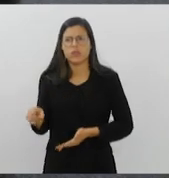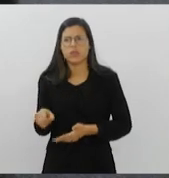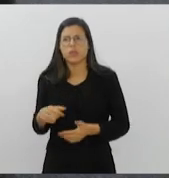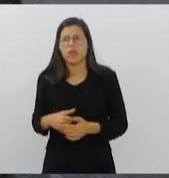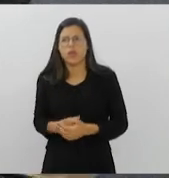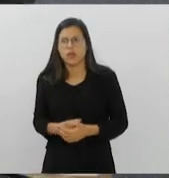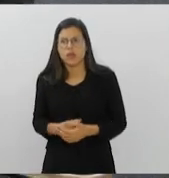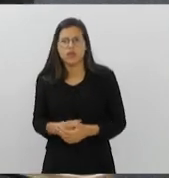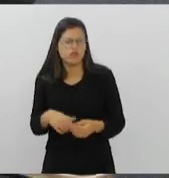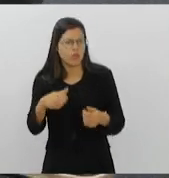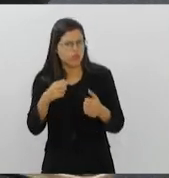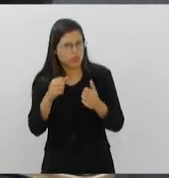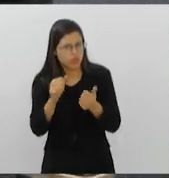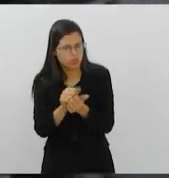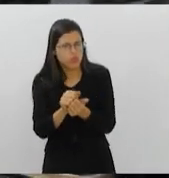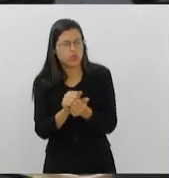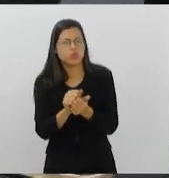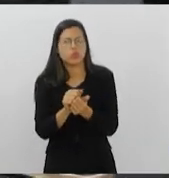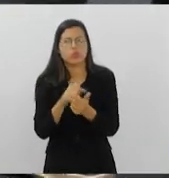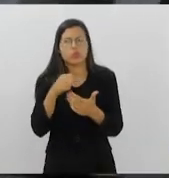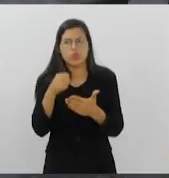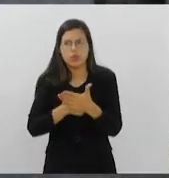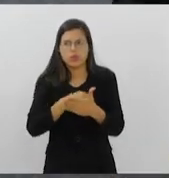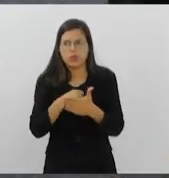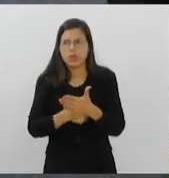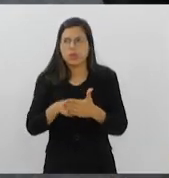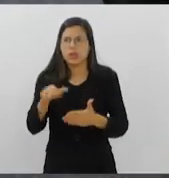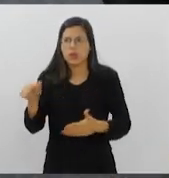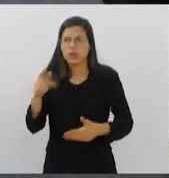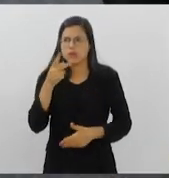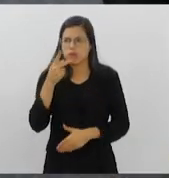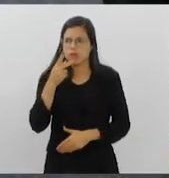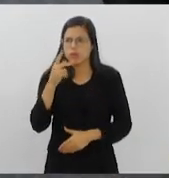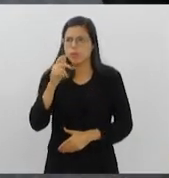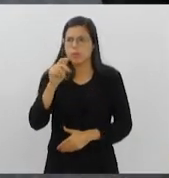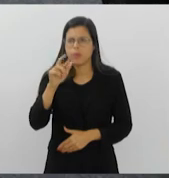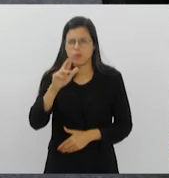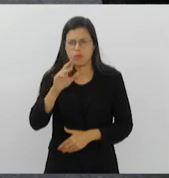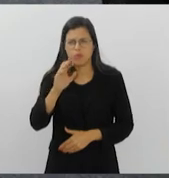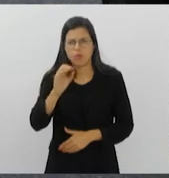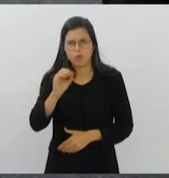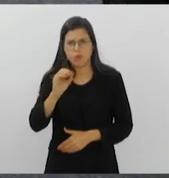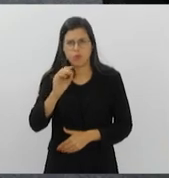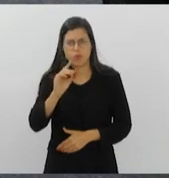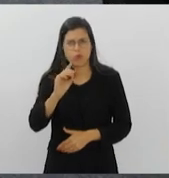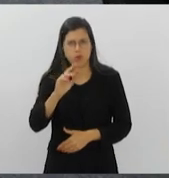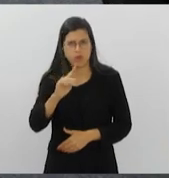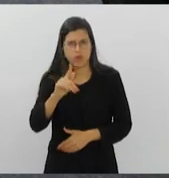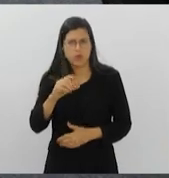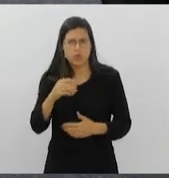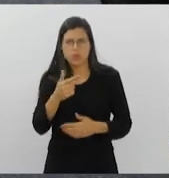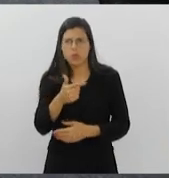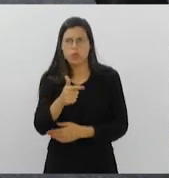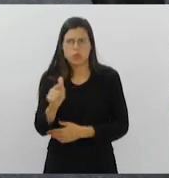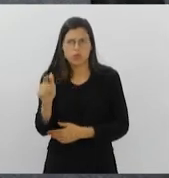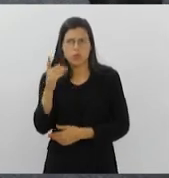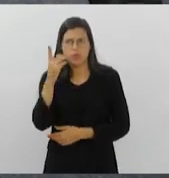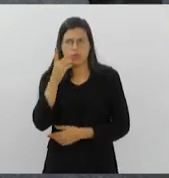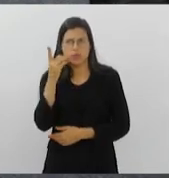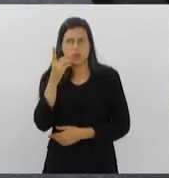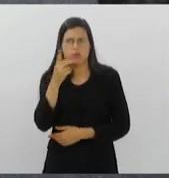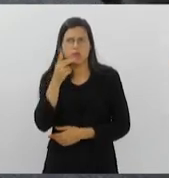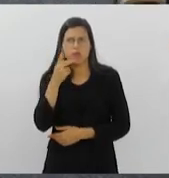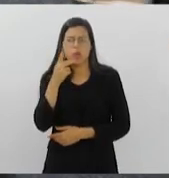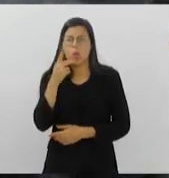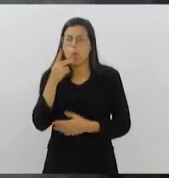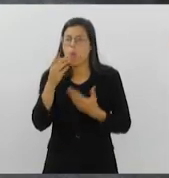levei lá, guerreei. E muito bendito aqui, pelo Amorim também, que é outro guerreiro também que luta muito, o concurso não está